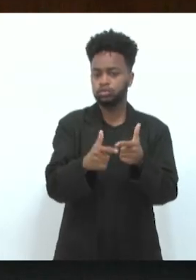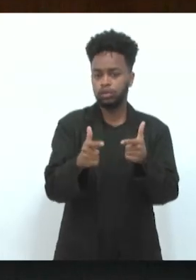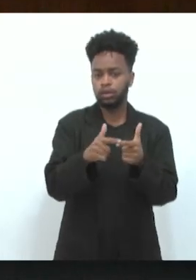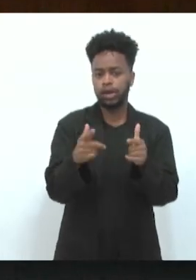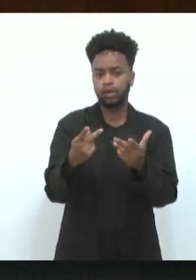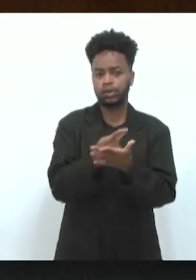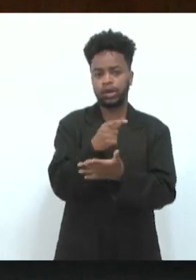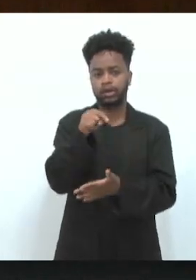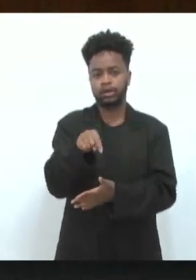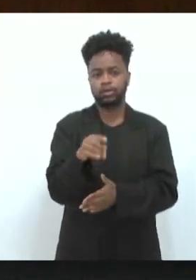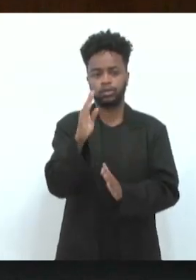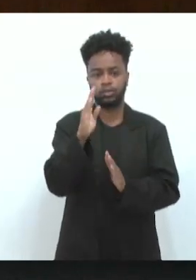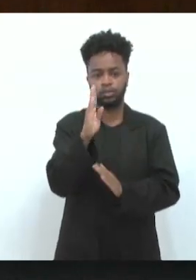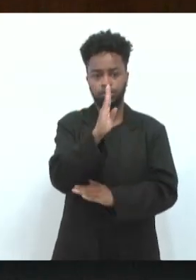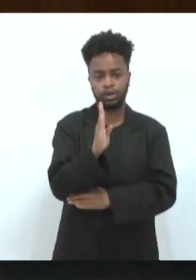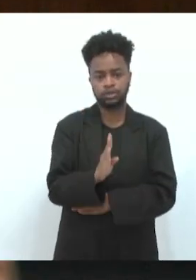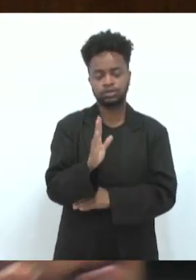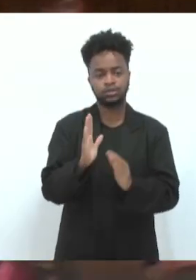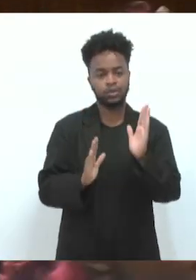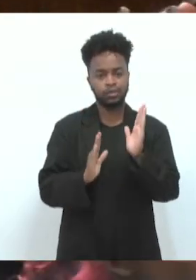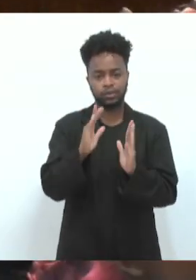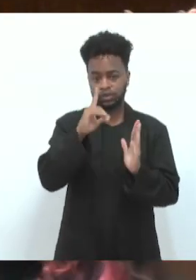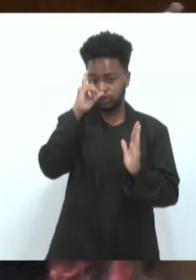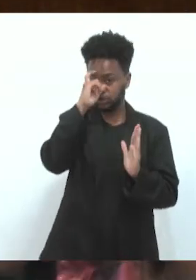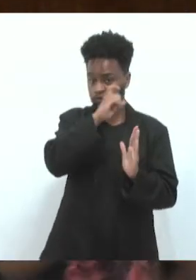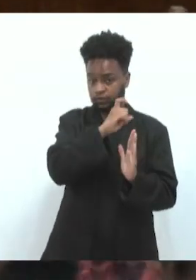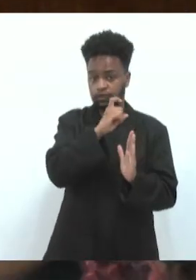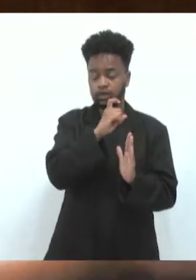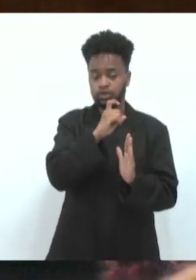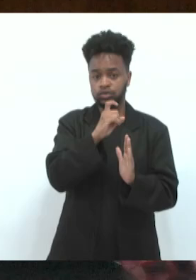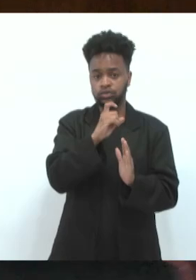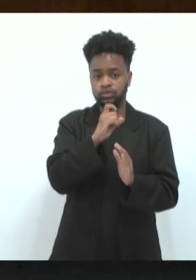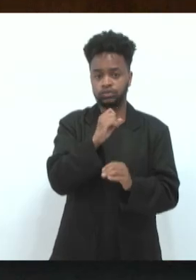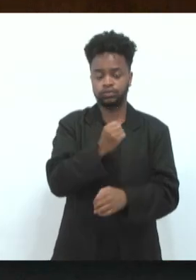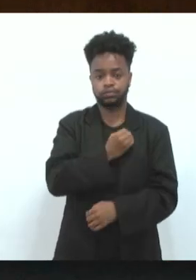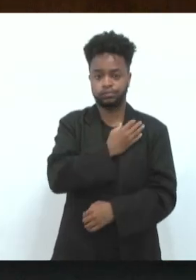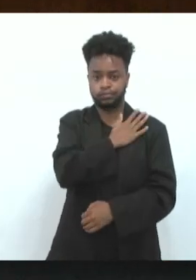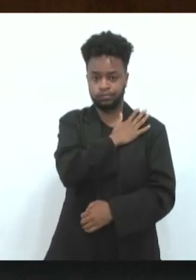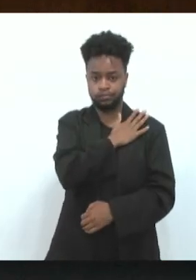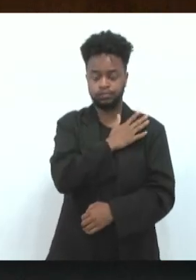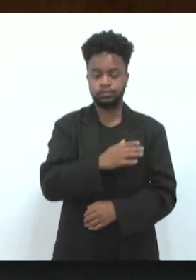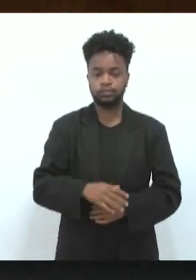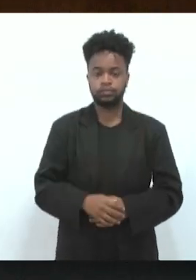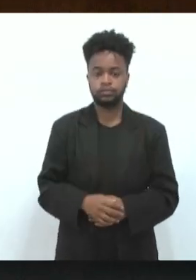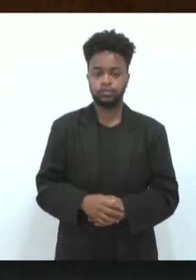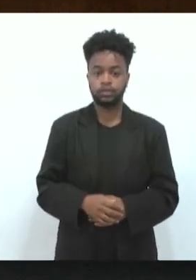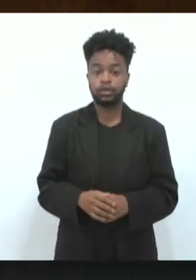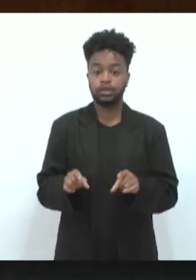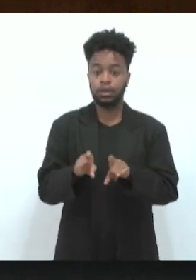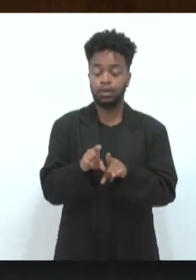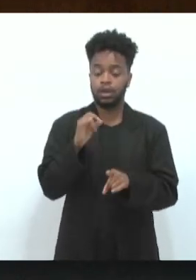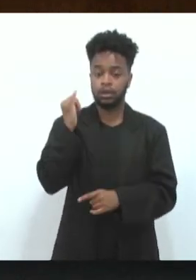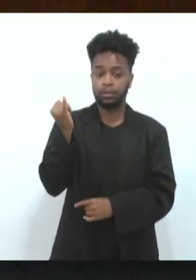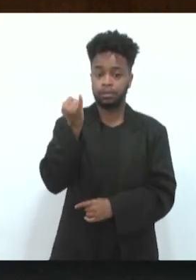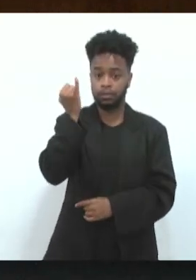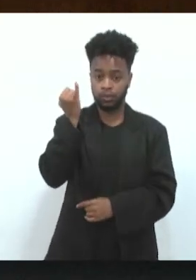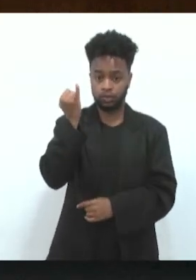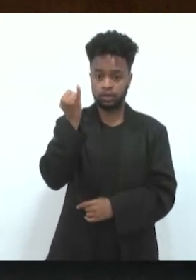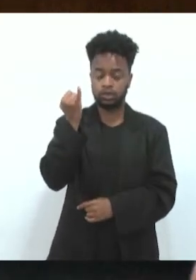viveu nesse período tão duro que foi da ditadura militar. E que isso é muito importante